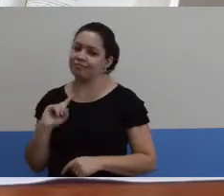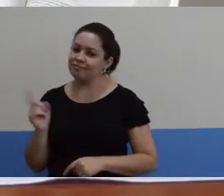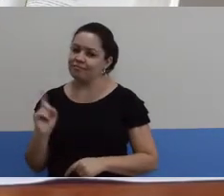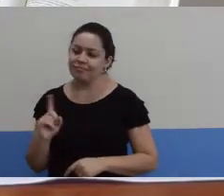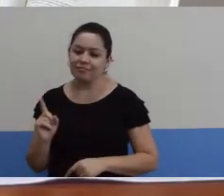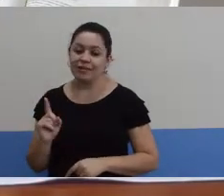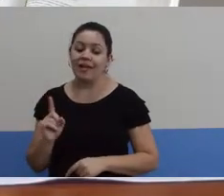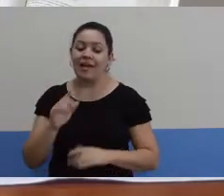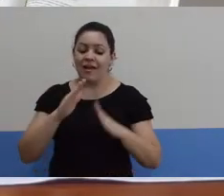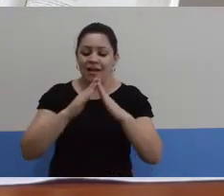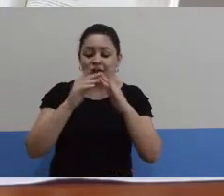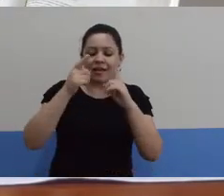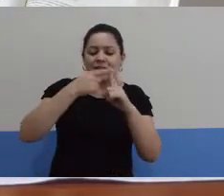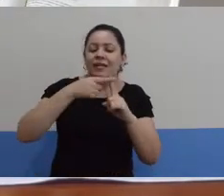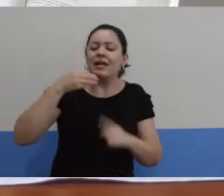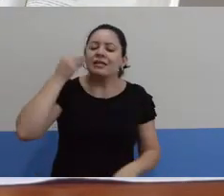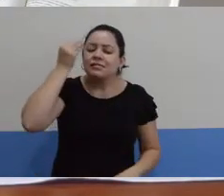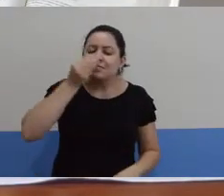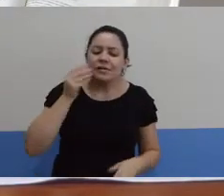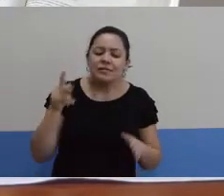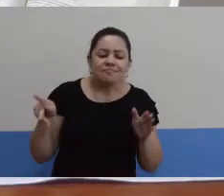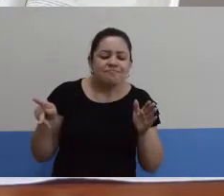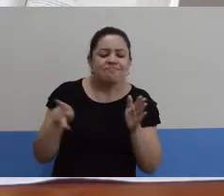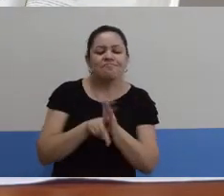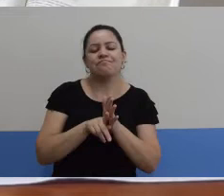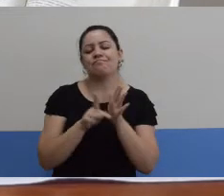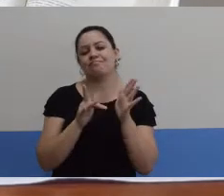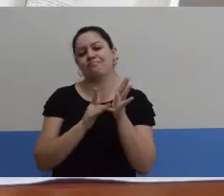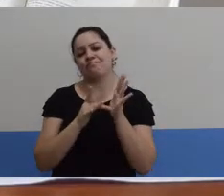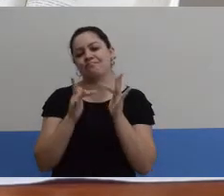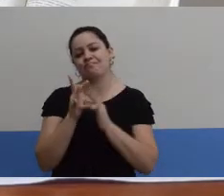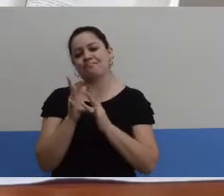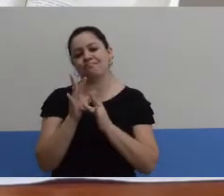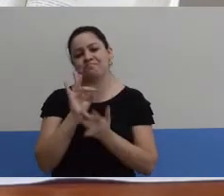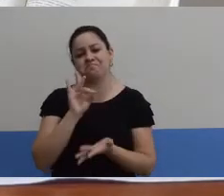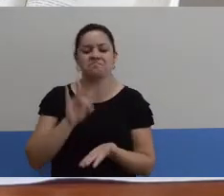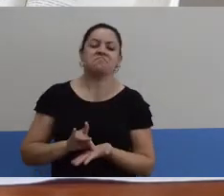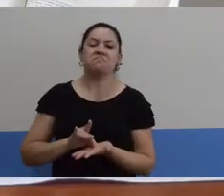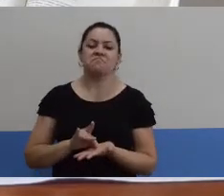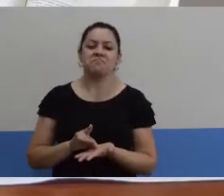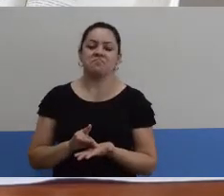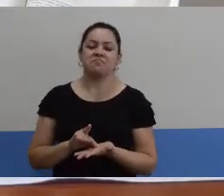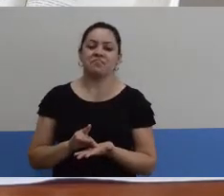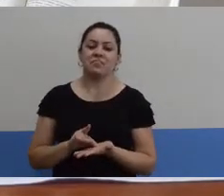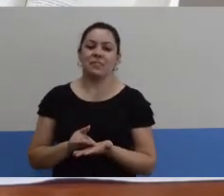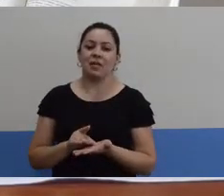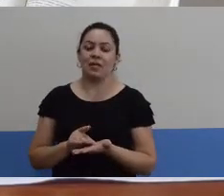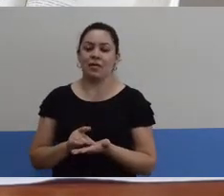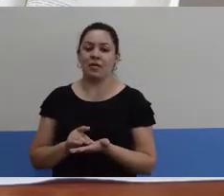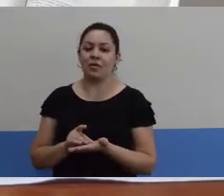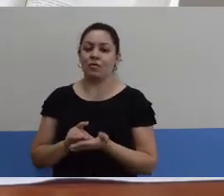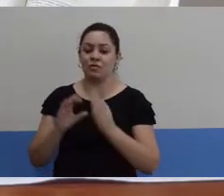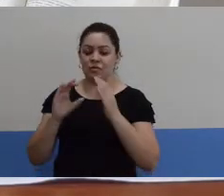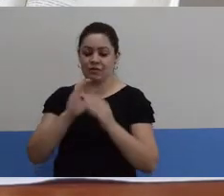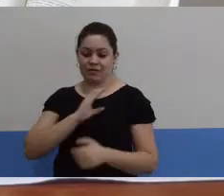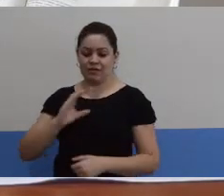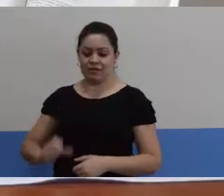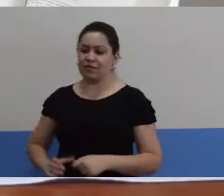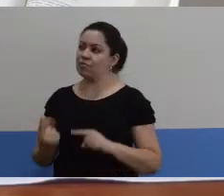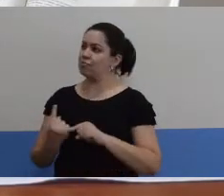da pessoa de Jesus Cristo. Os primeiros cristãos, os apóstolos, não seguiram uma ideia, aquilo que